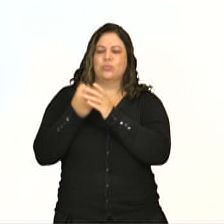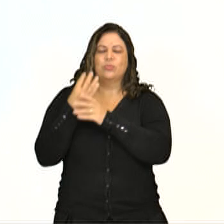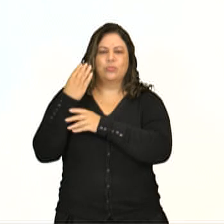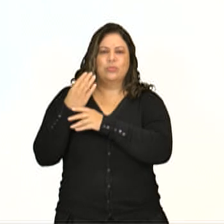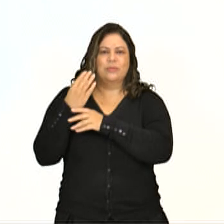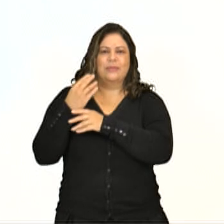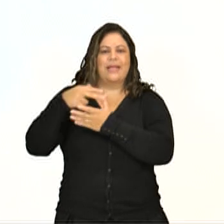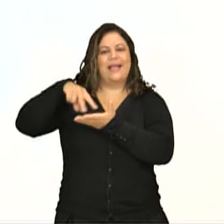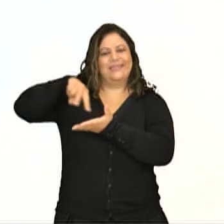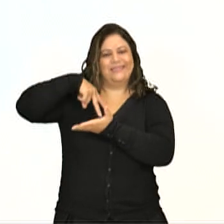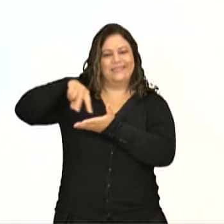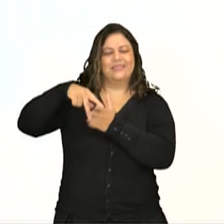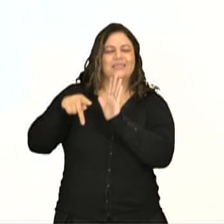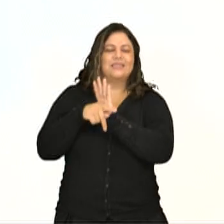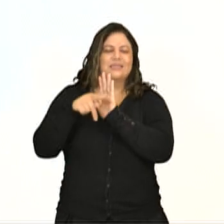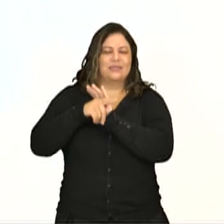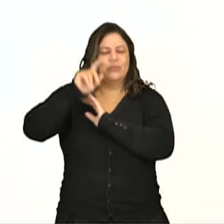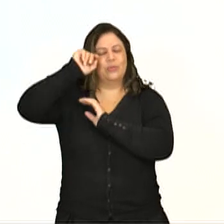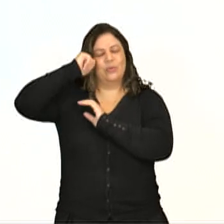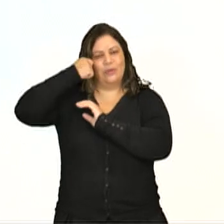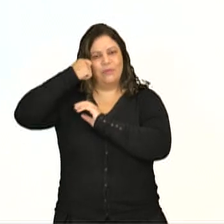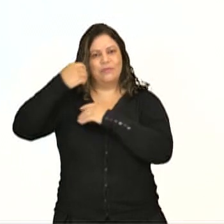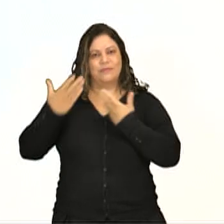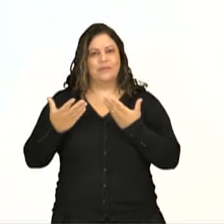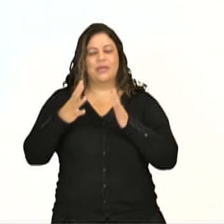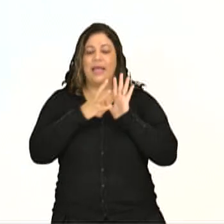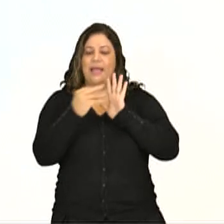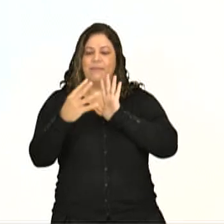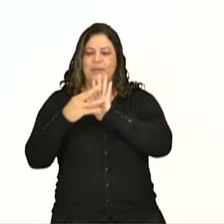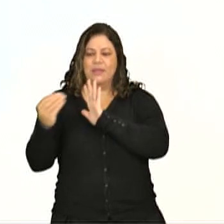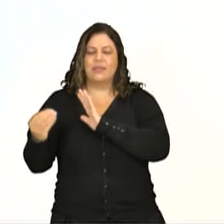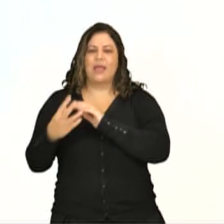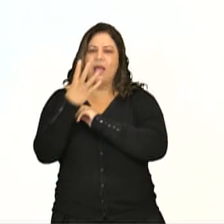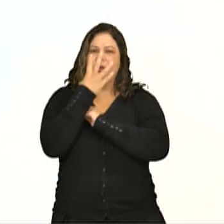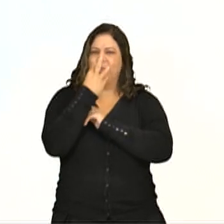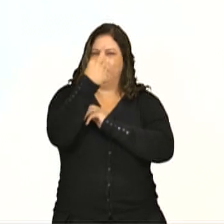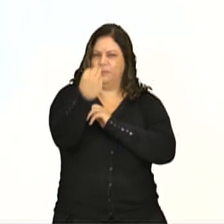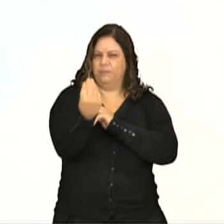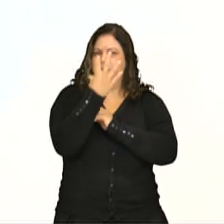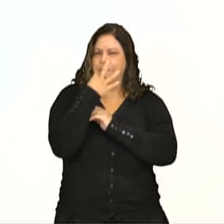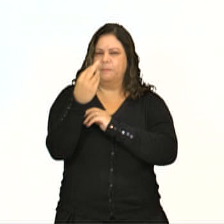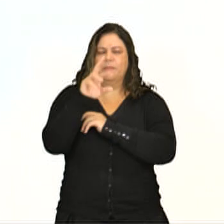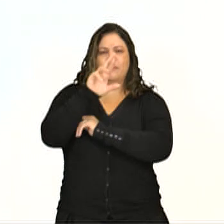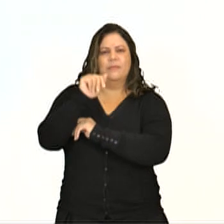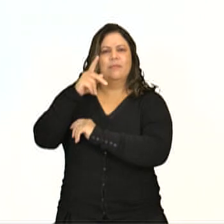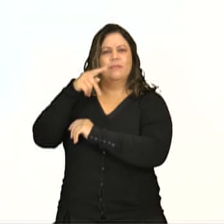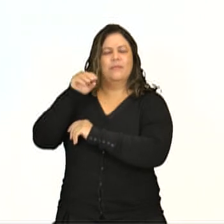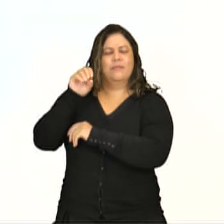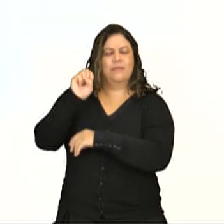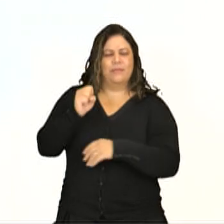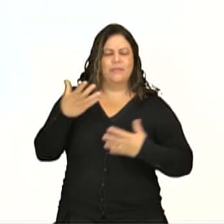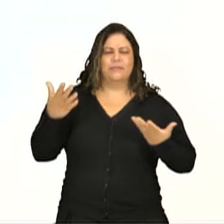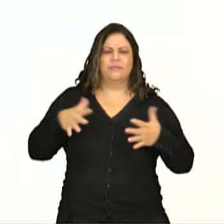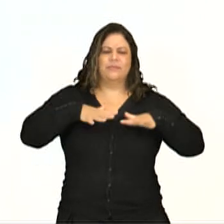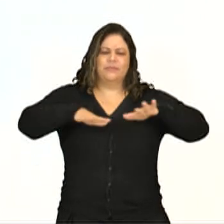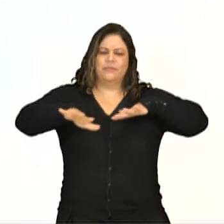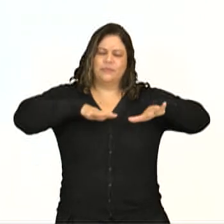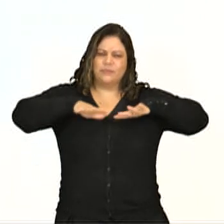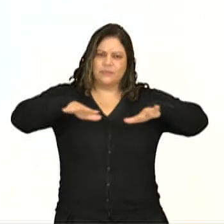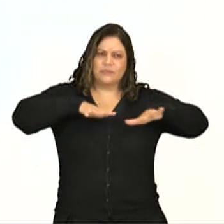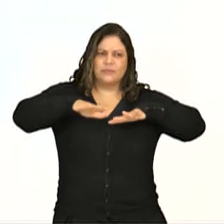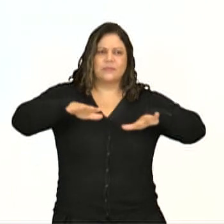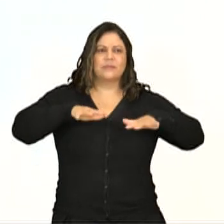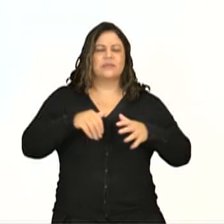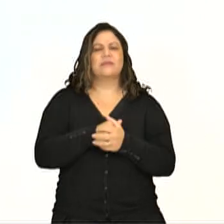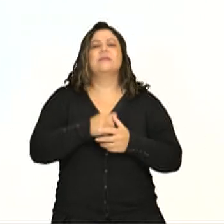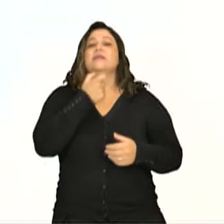primitivas africanas. Seriam danças que imitavam raposas. Essas danças primitivas, elas imitavam movimentos de raposa.